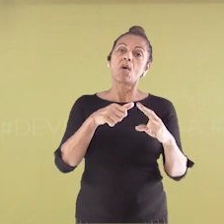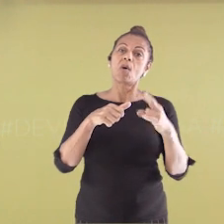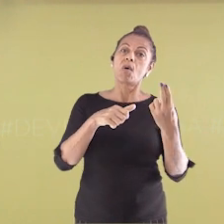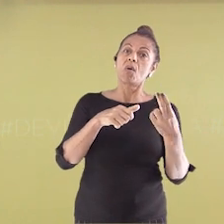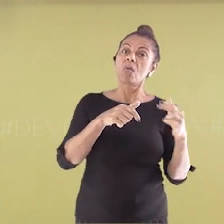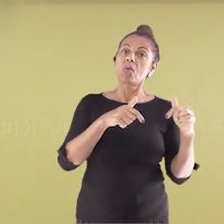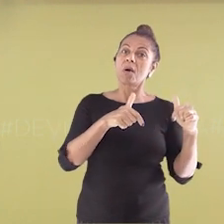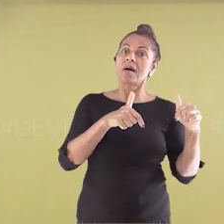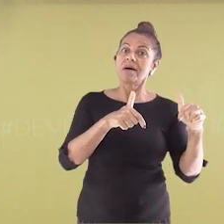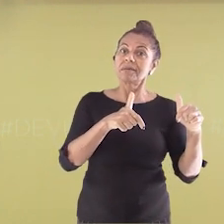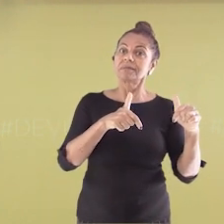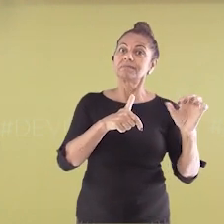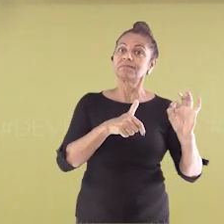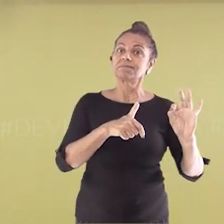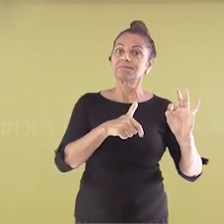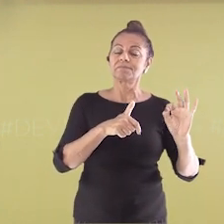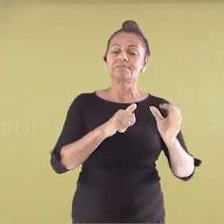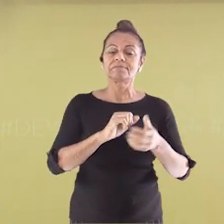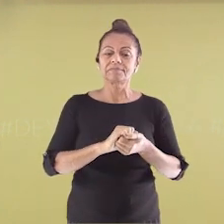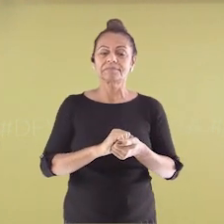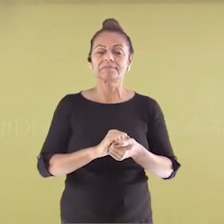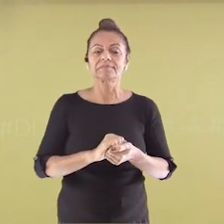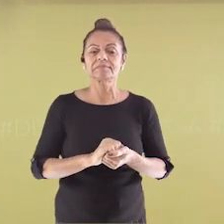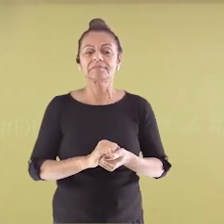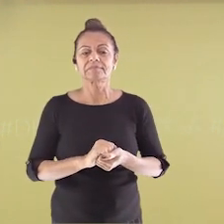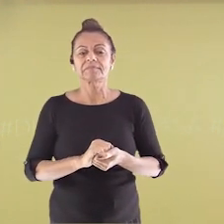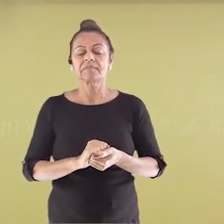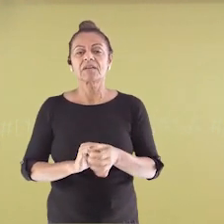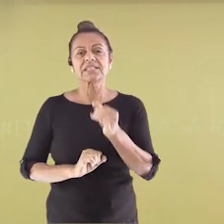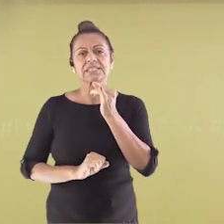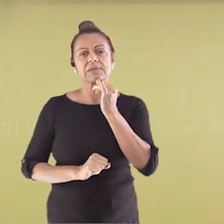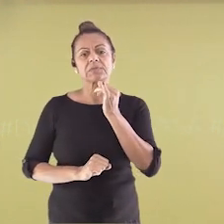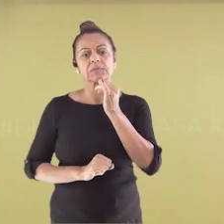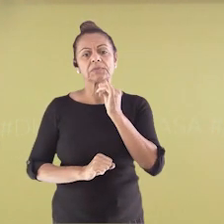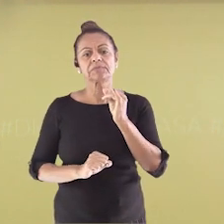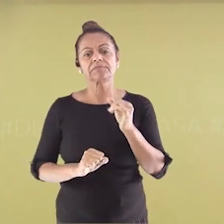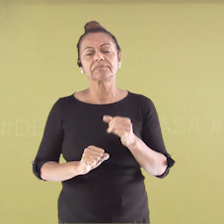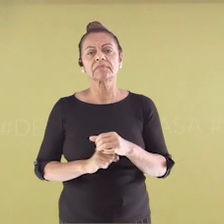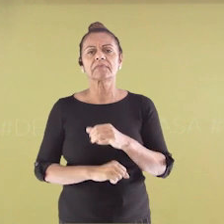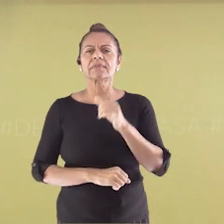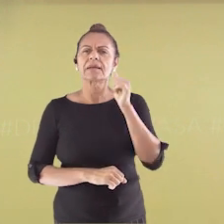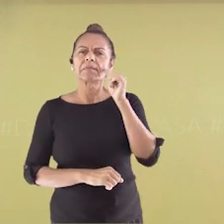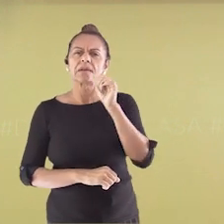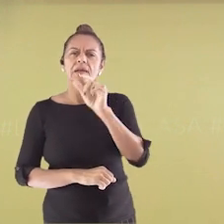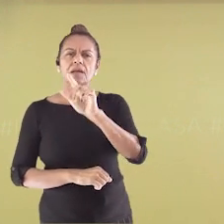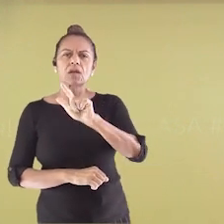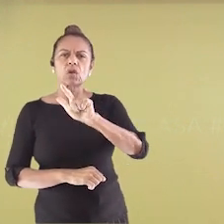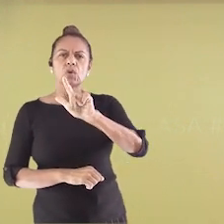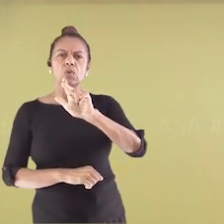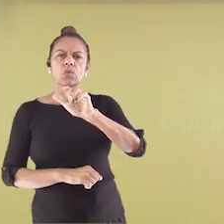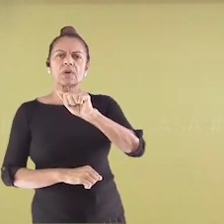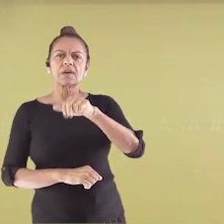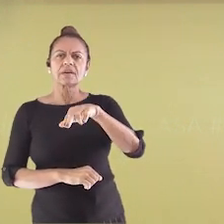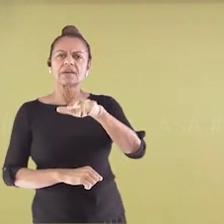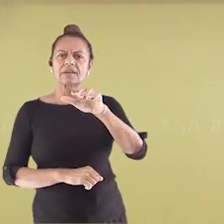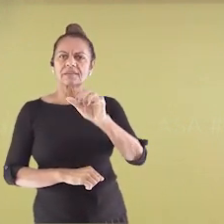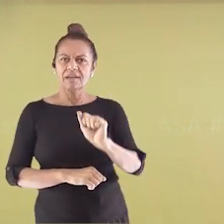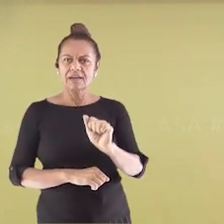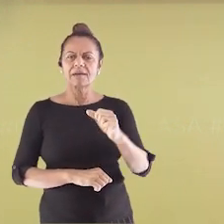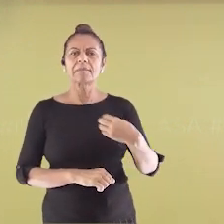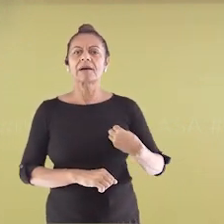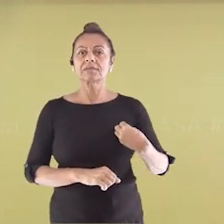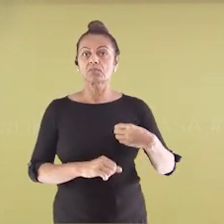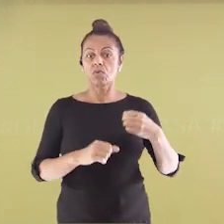quem pratica ou sofre a ação do verbo. Para descobrirmos o sujeito, basta identificarmos o verbo